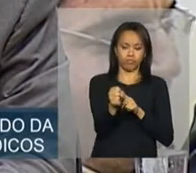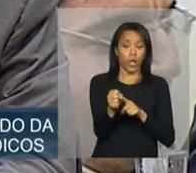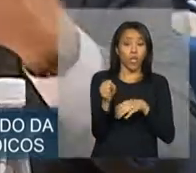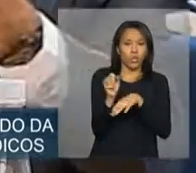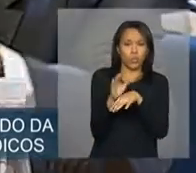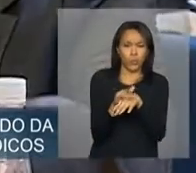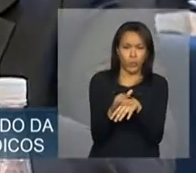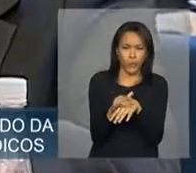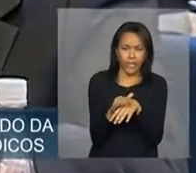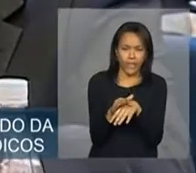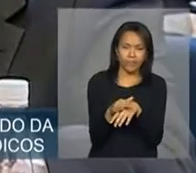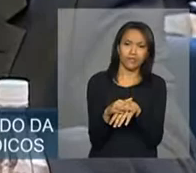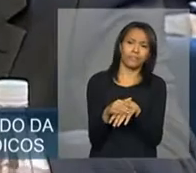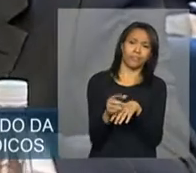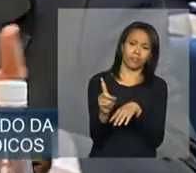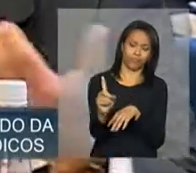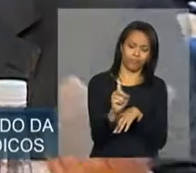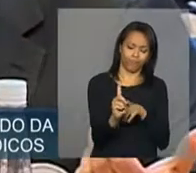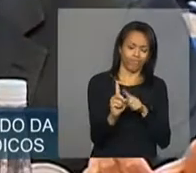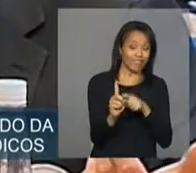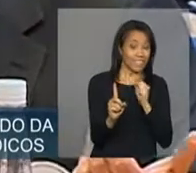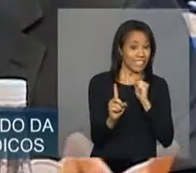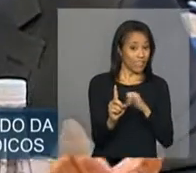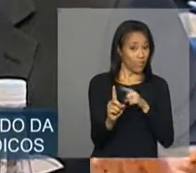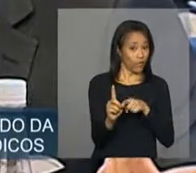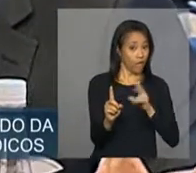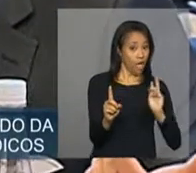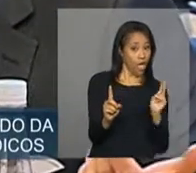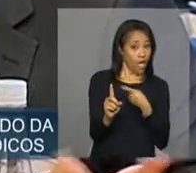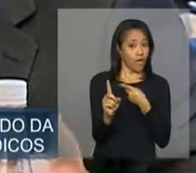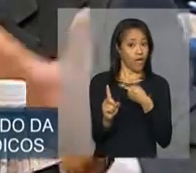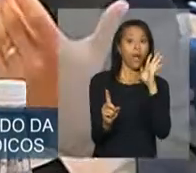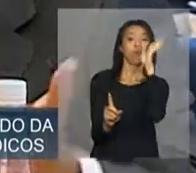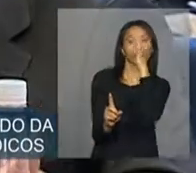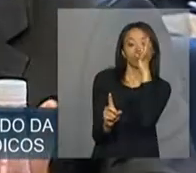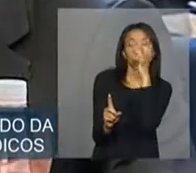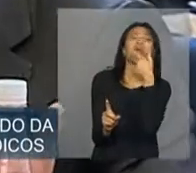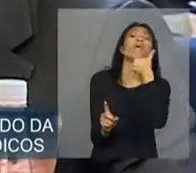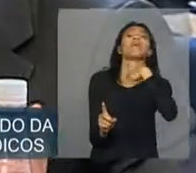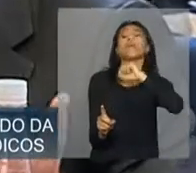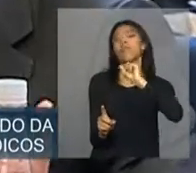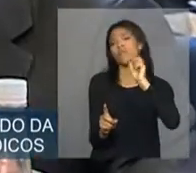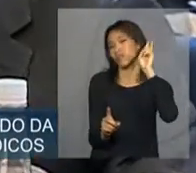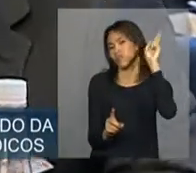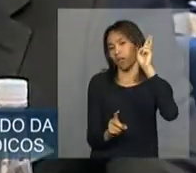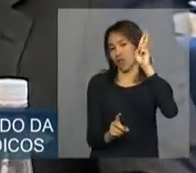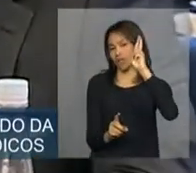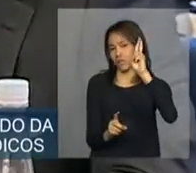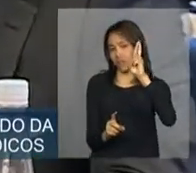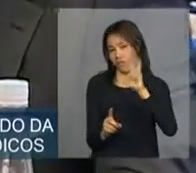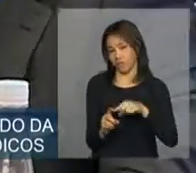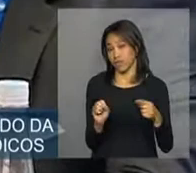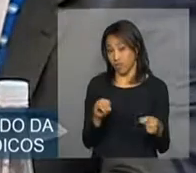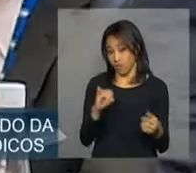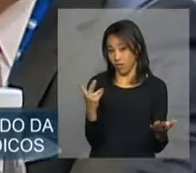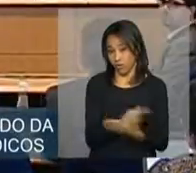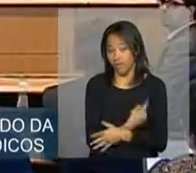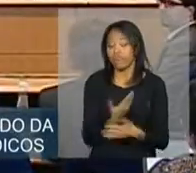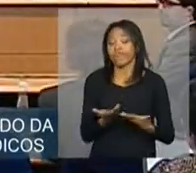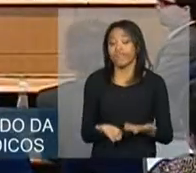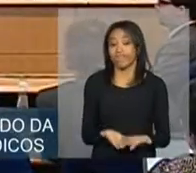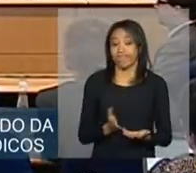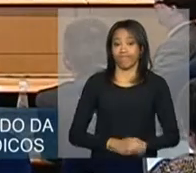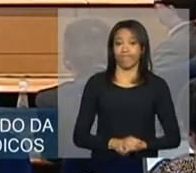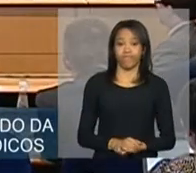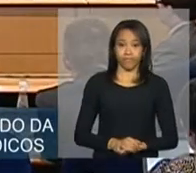necessitado para o atendimento se não for erro é negligência quem será responsável por isso se isso não acontecer Ok